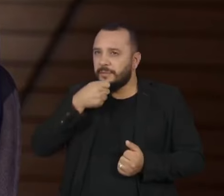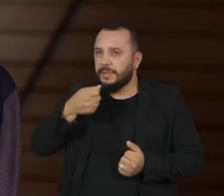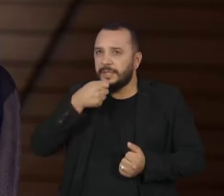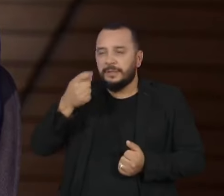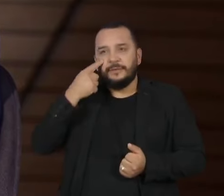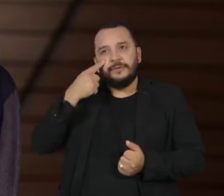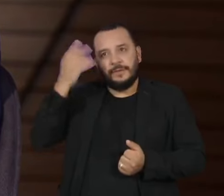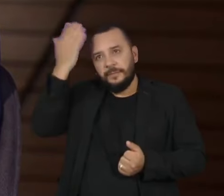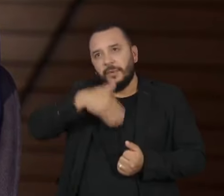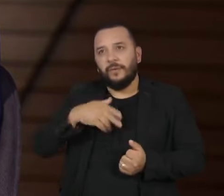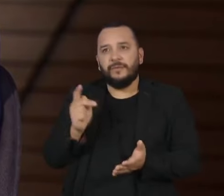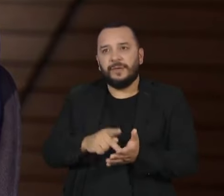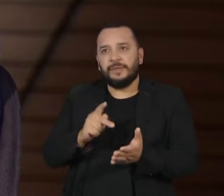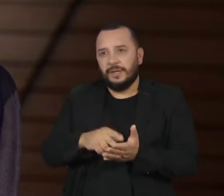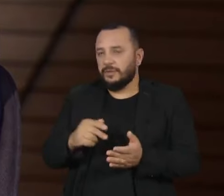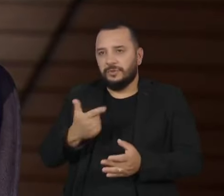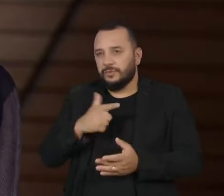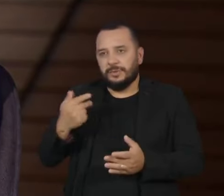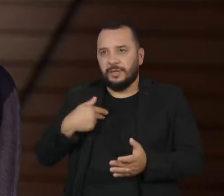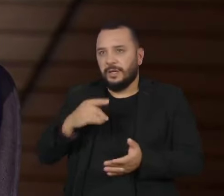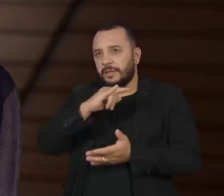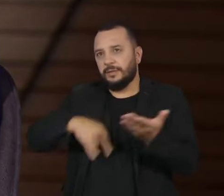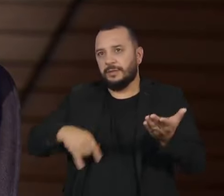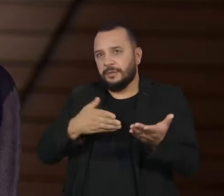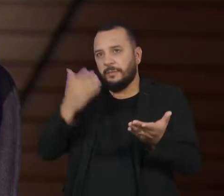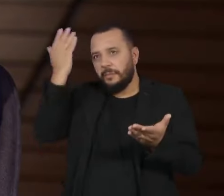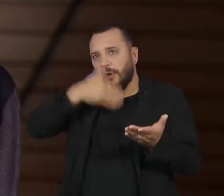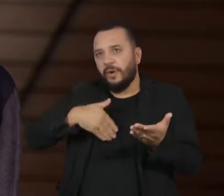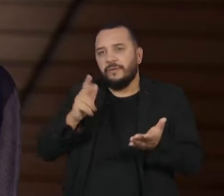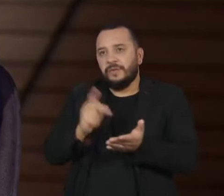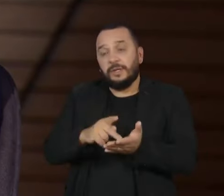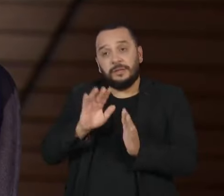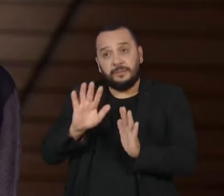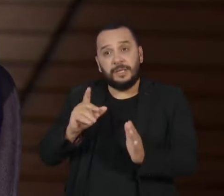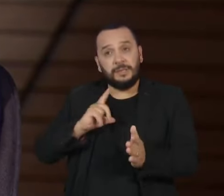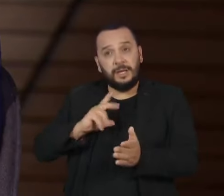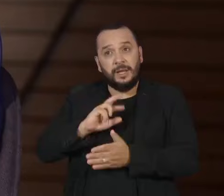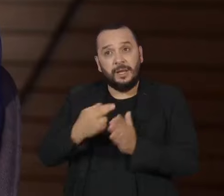a veracidade, não tem um laudo comprovando a sua veracidade, e é uma